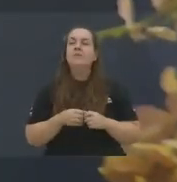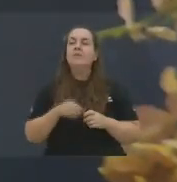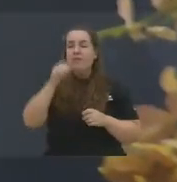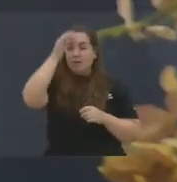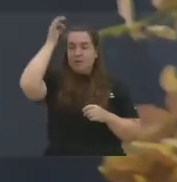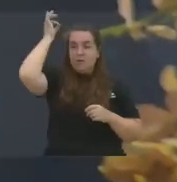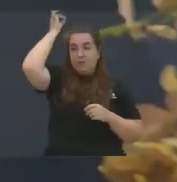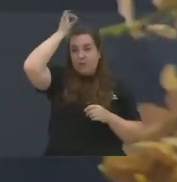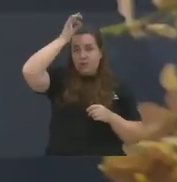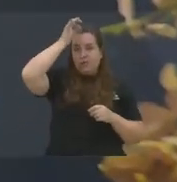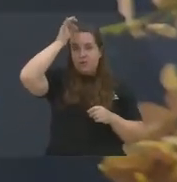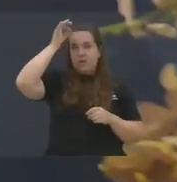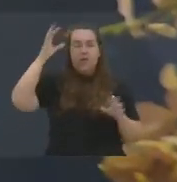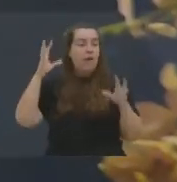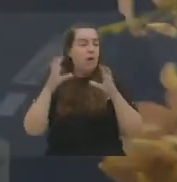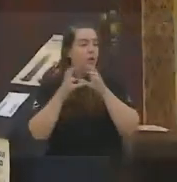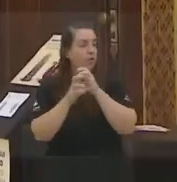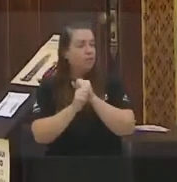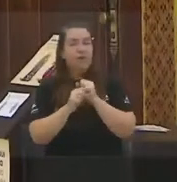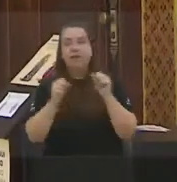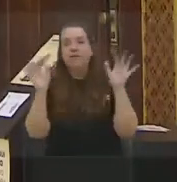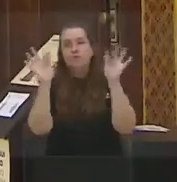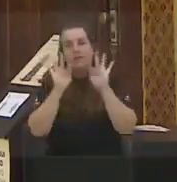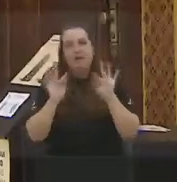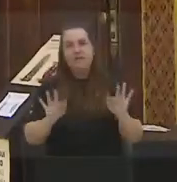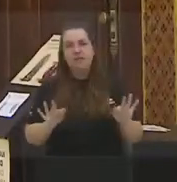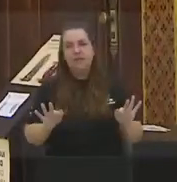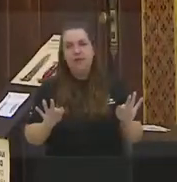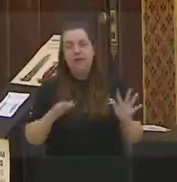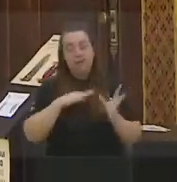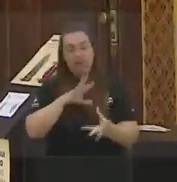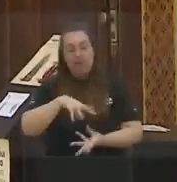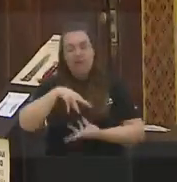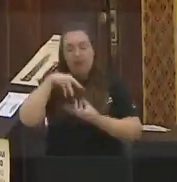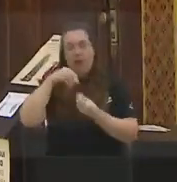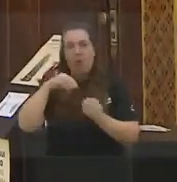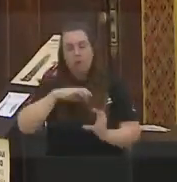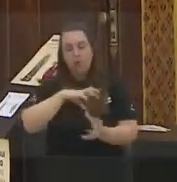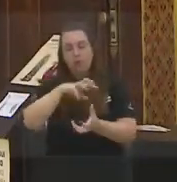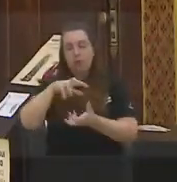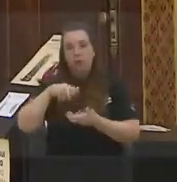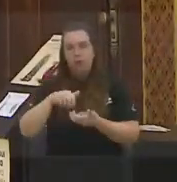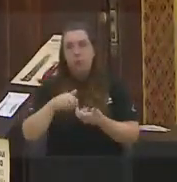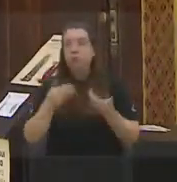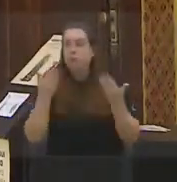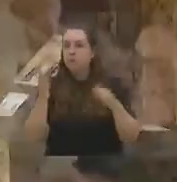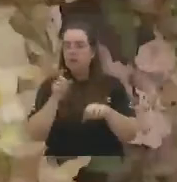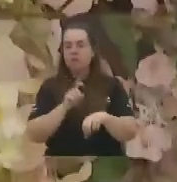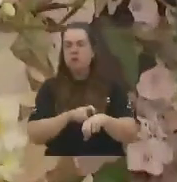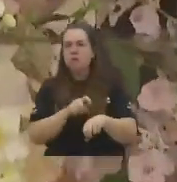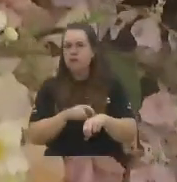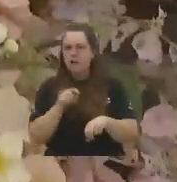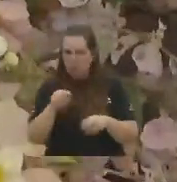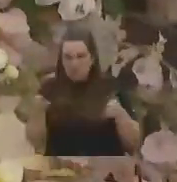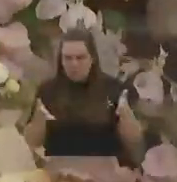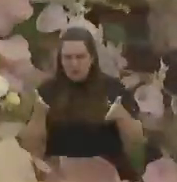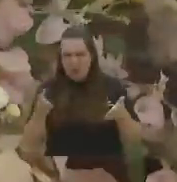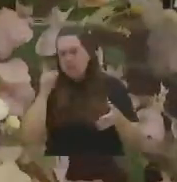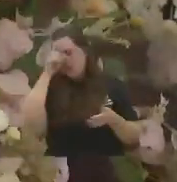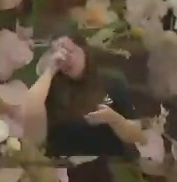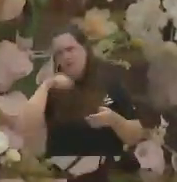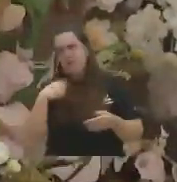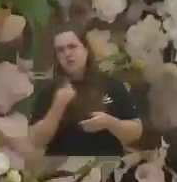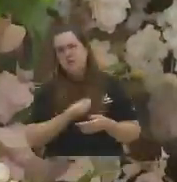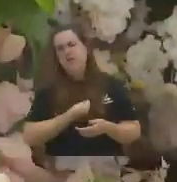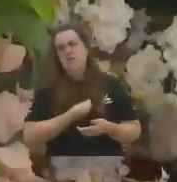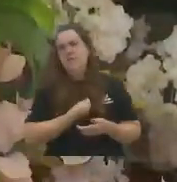Santo é a plenitude da felicidade na alma humana, nestes tempos tão pesados que nós estamos